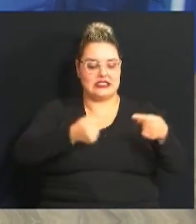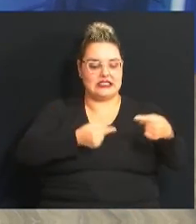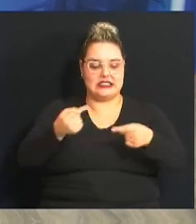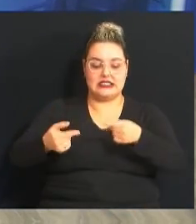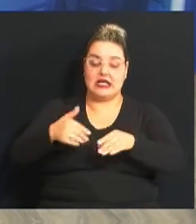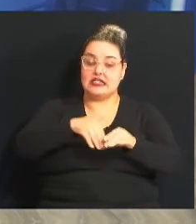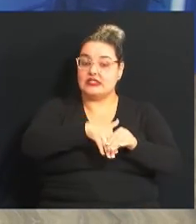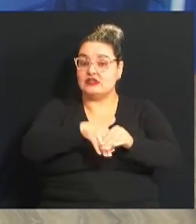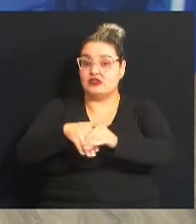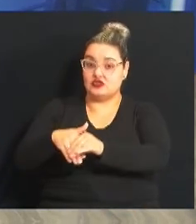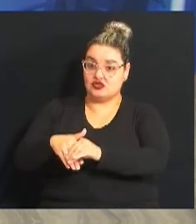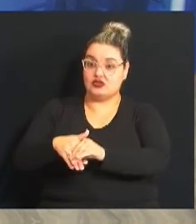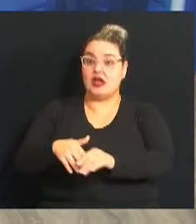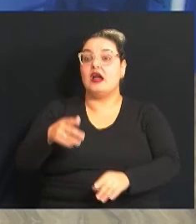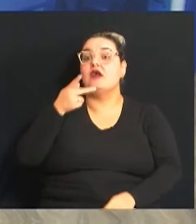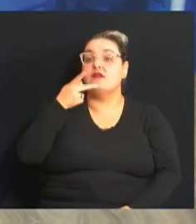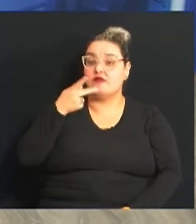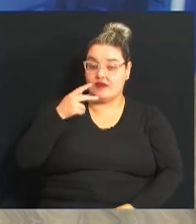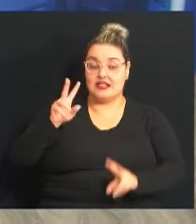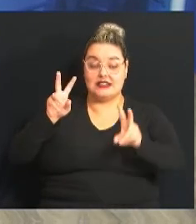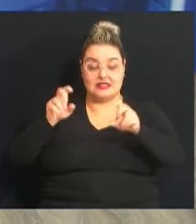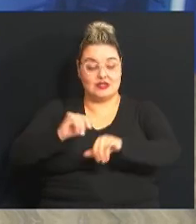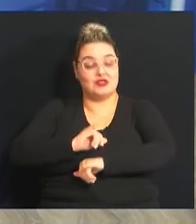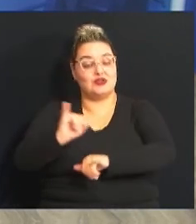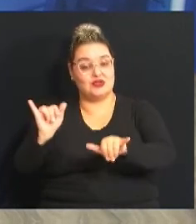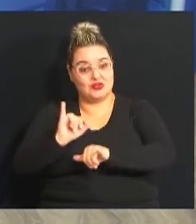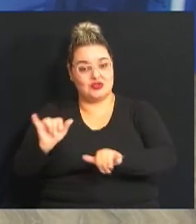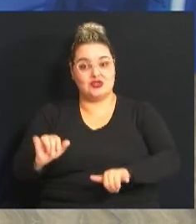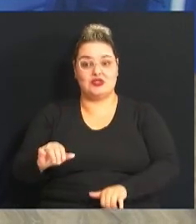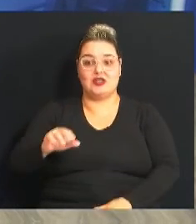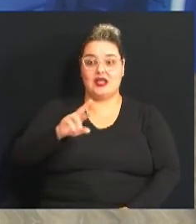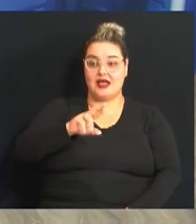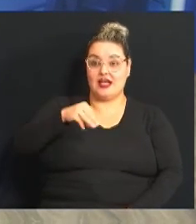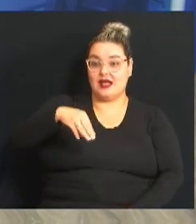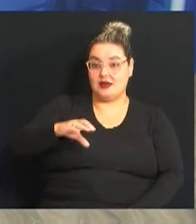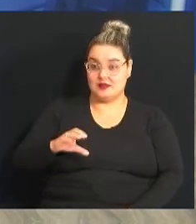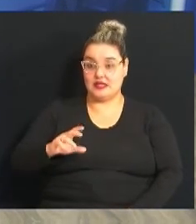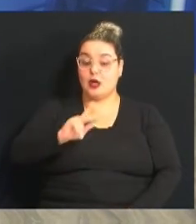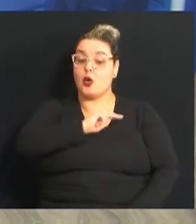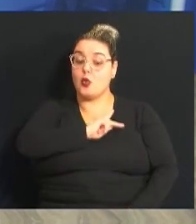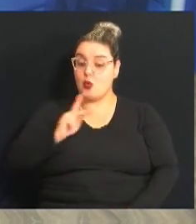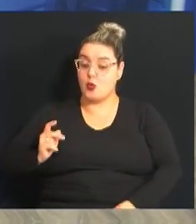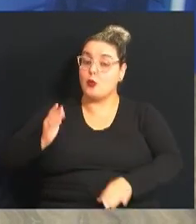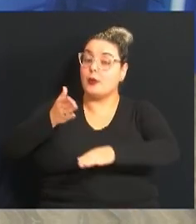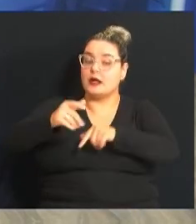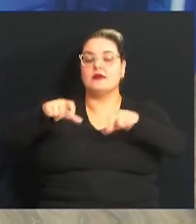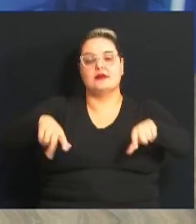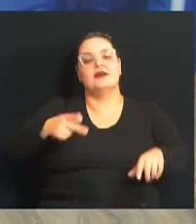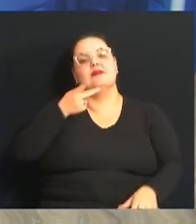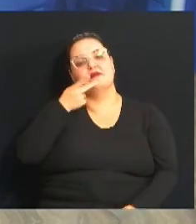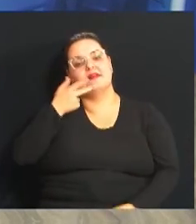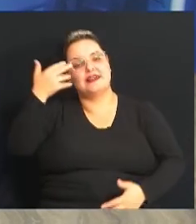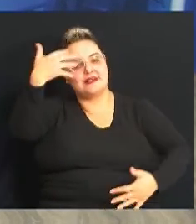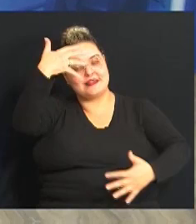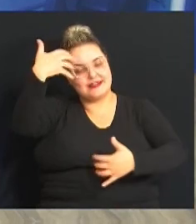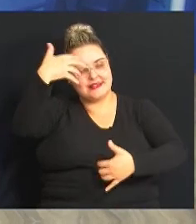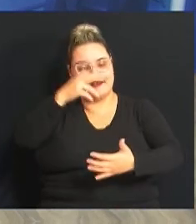votações, falando aqui sobre as notícias da metrópole de Campinas. Amanhã a Ponte Preta entra em campo, a gente fala sobre a macaca. Então tem